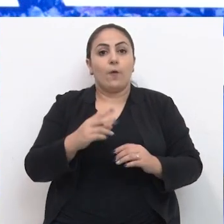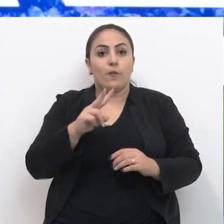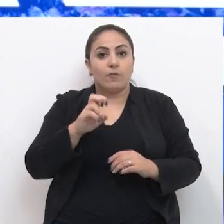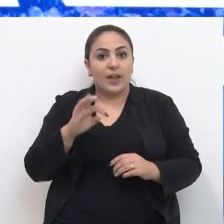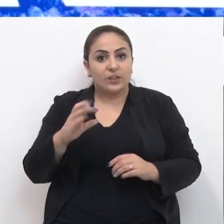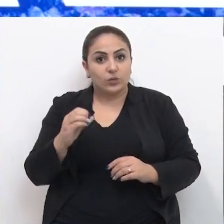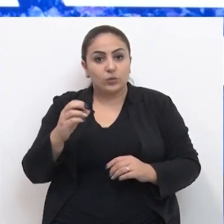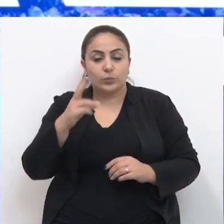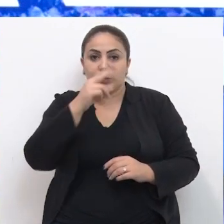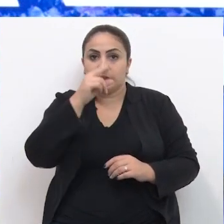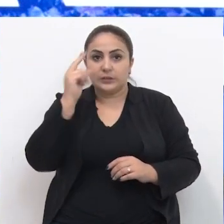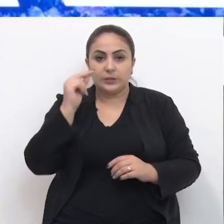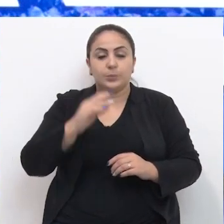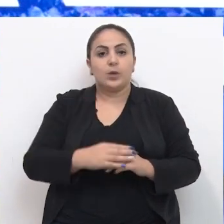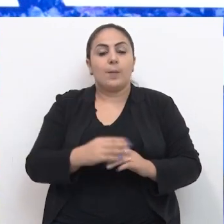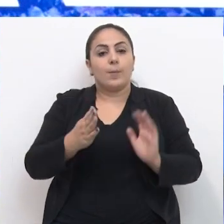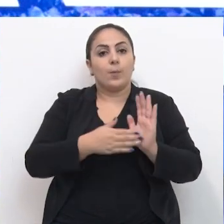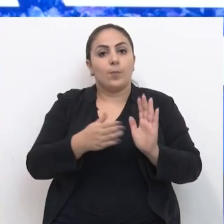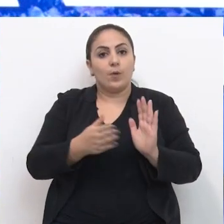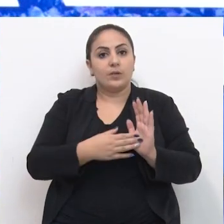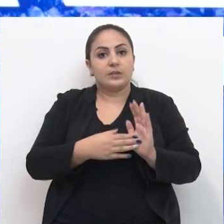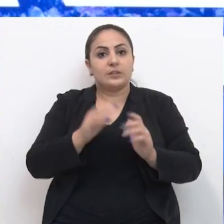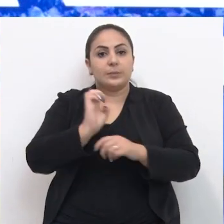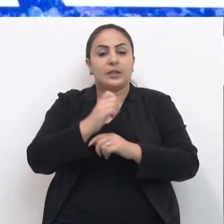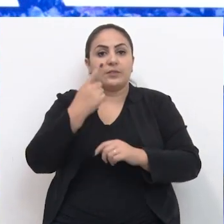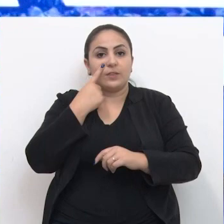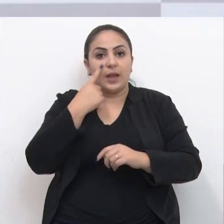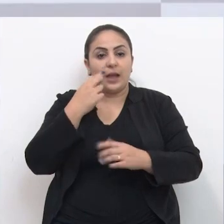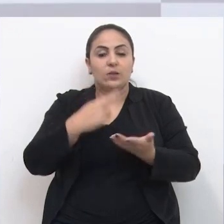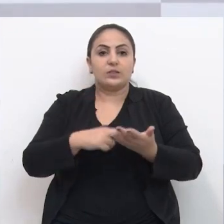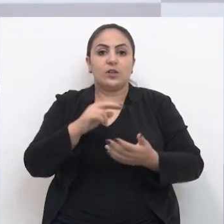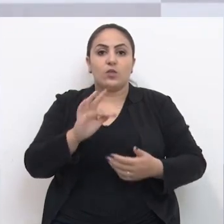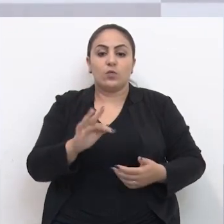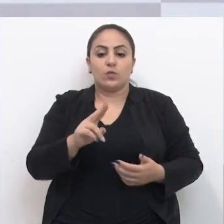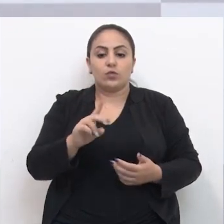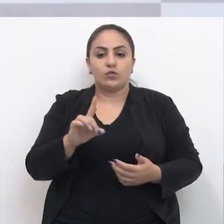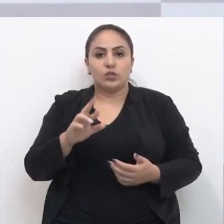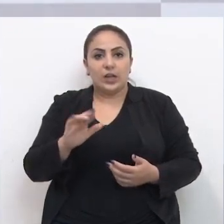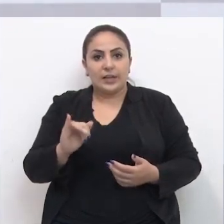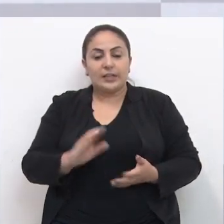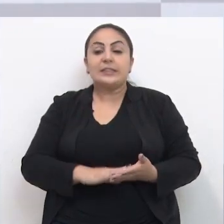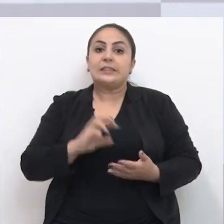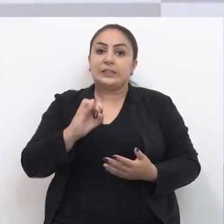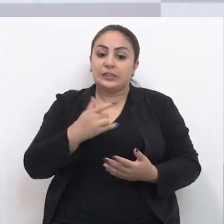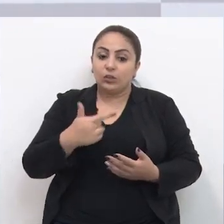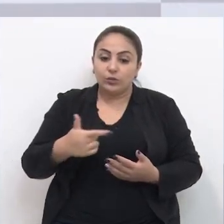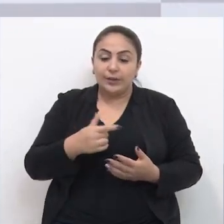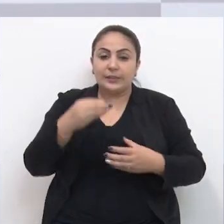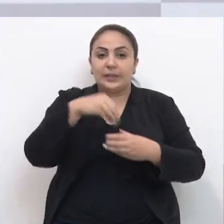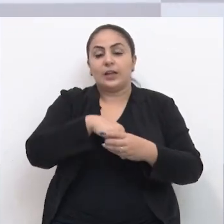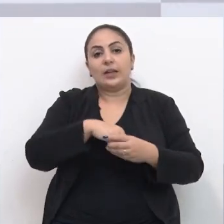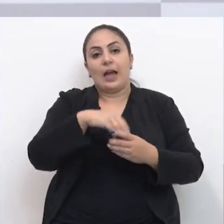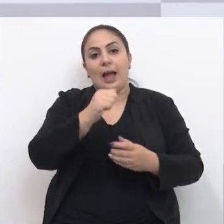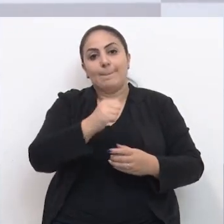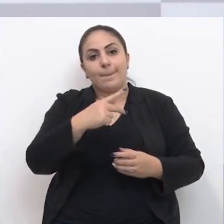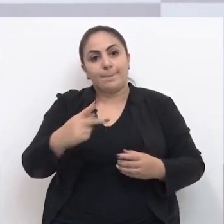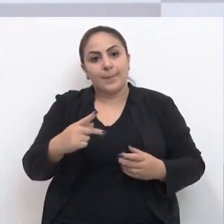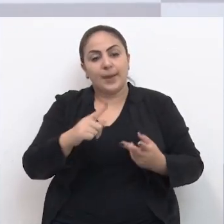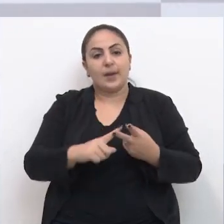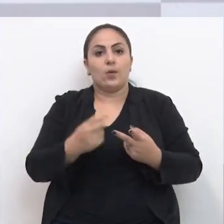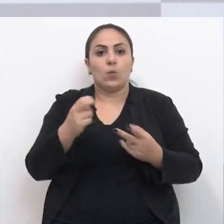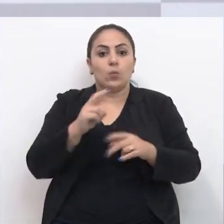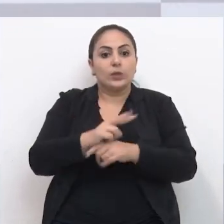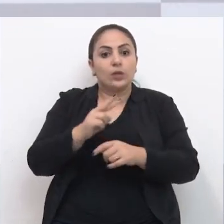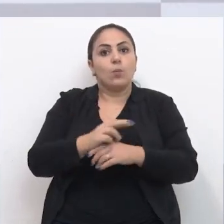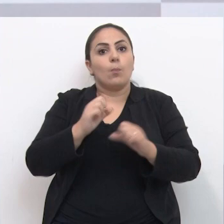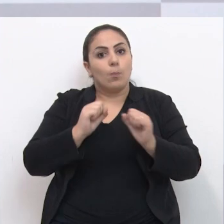a proposta que aborda a regularização fundiária. Se não tiver em cima de uma APP, alguns cuidados, ele pode ser regularizado com uma metragem